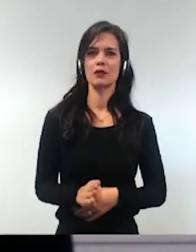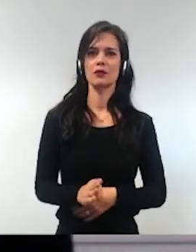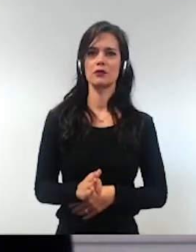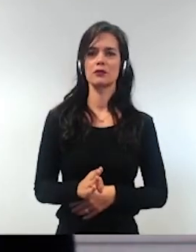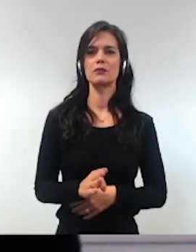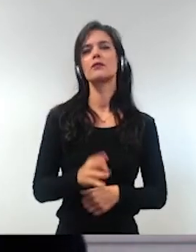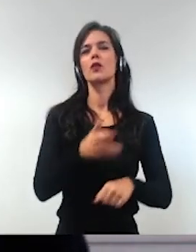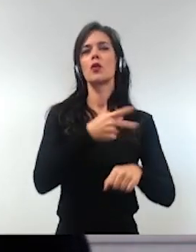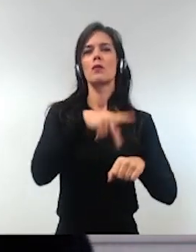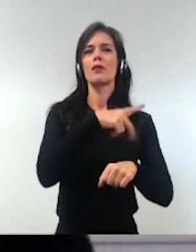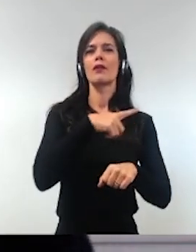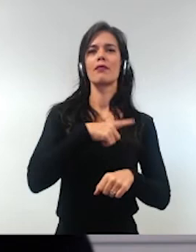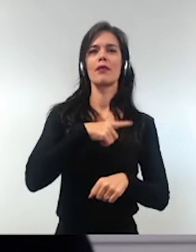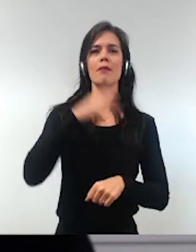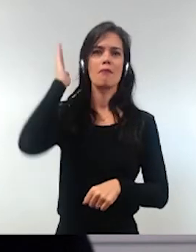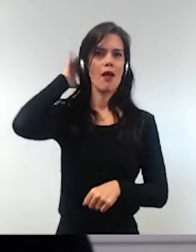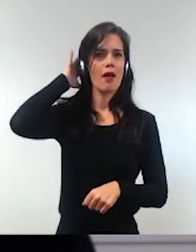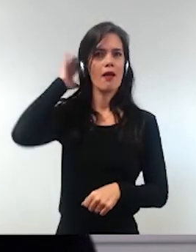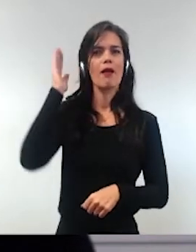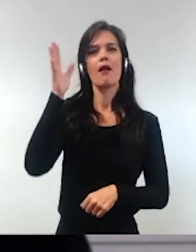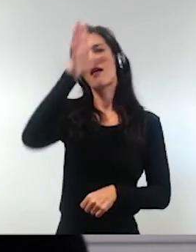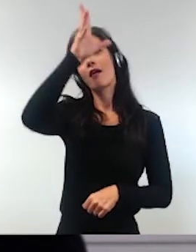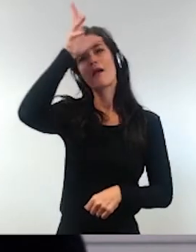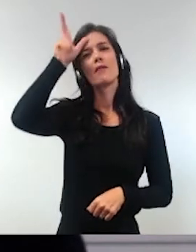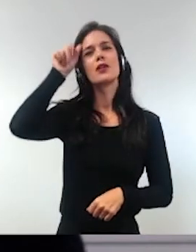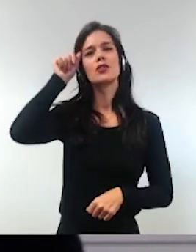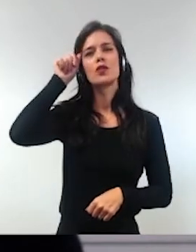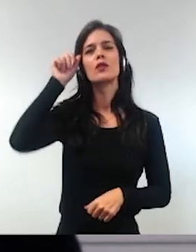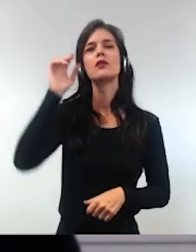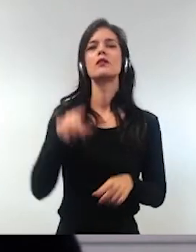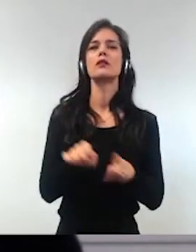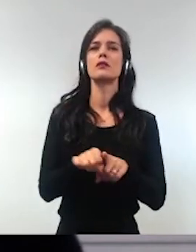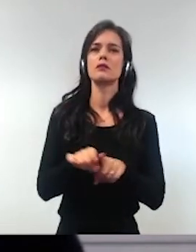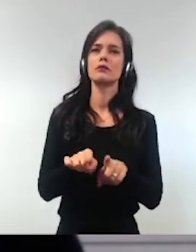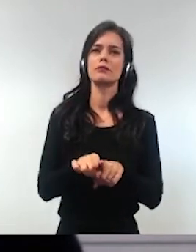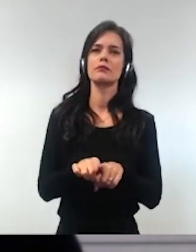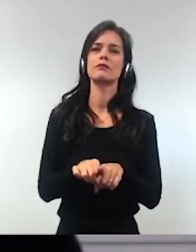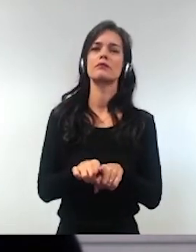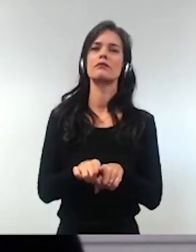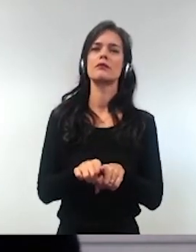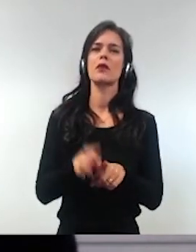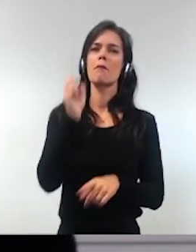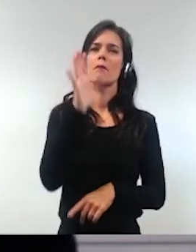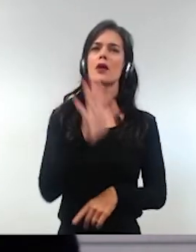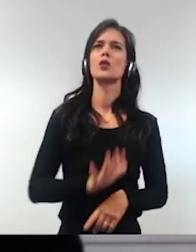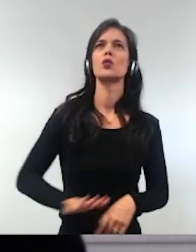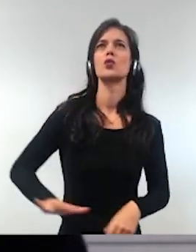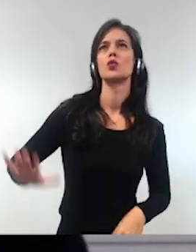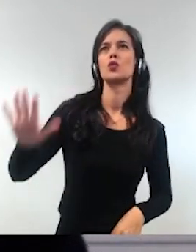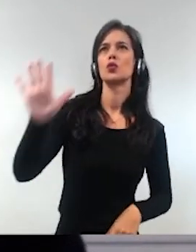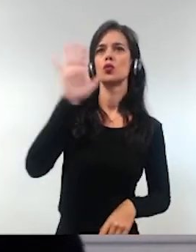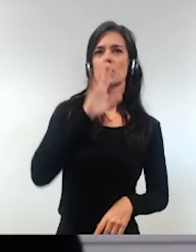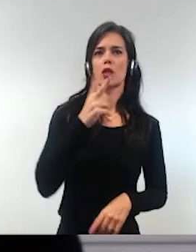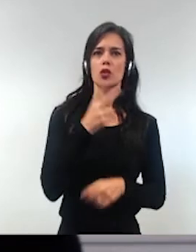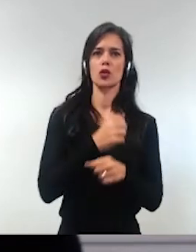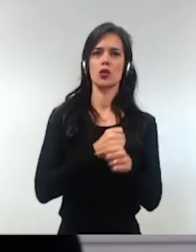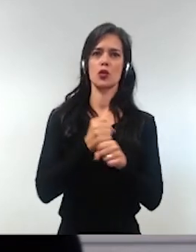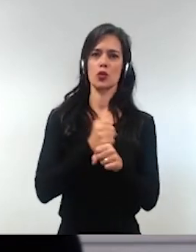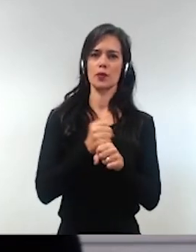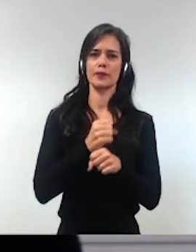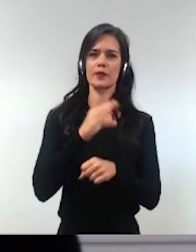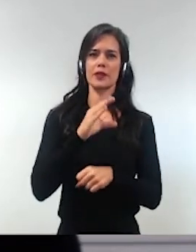tem Pará, que tem Amazonas. Conheci o Brasil inteiro agora nesses 2 anos no